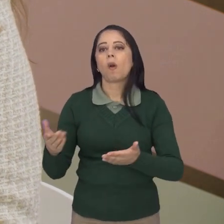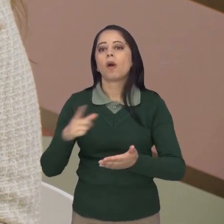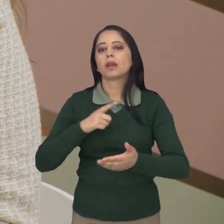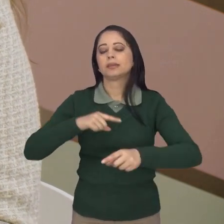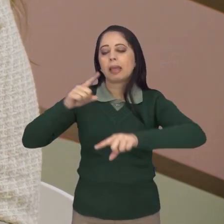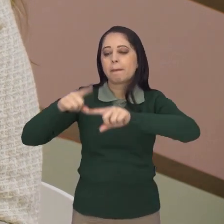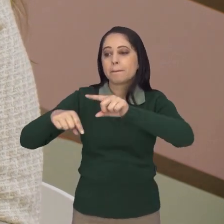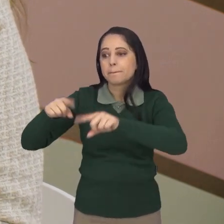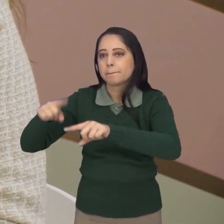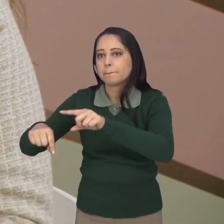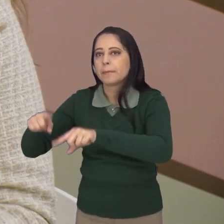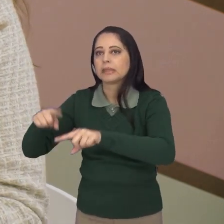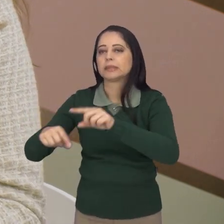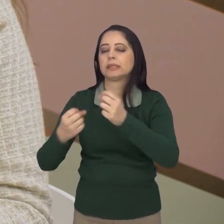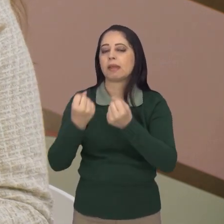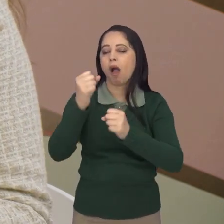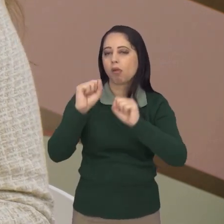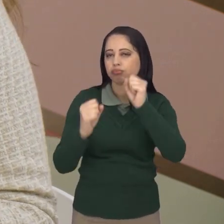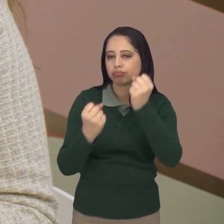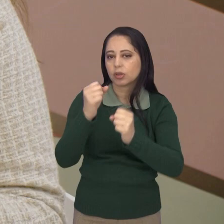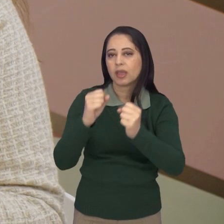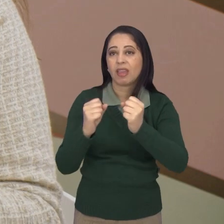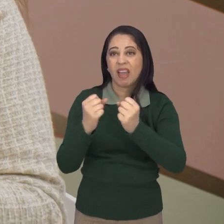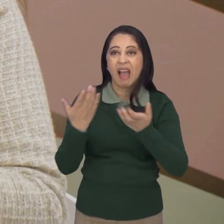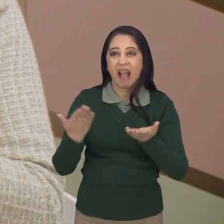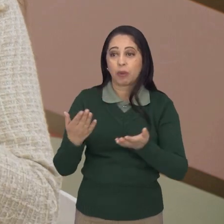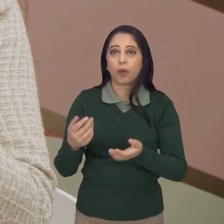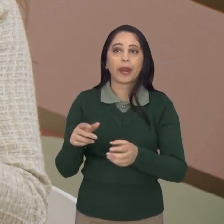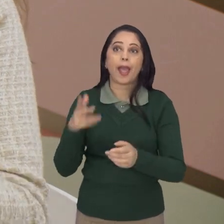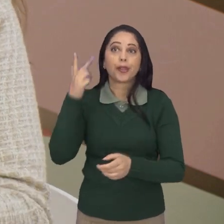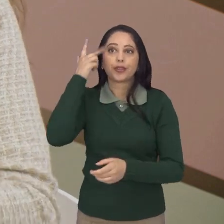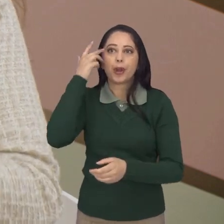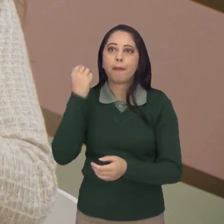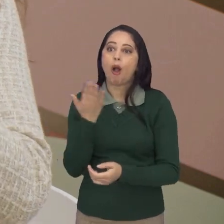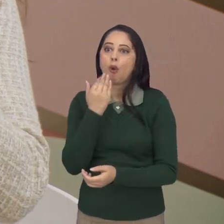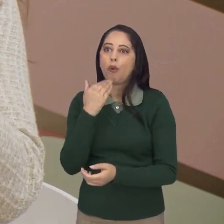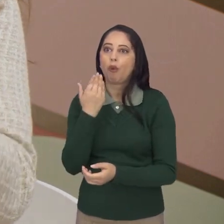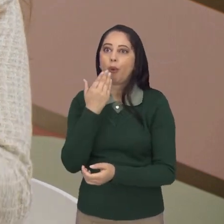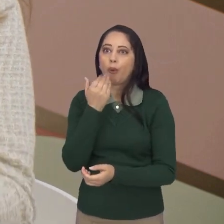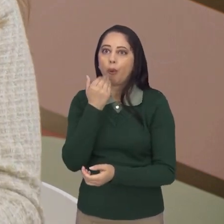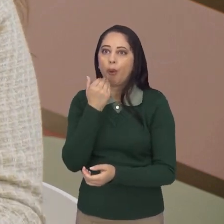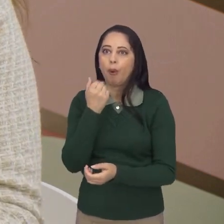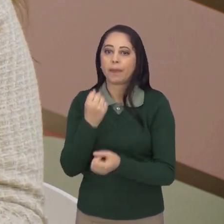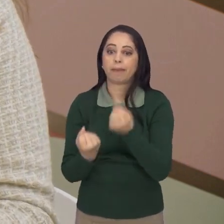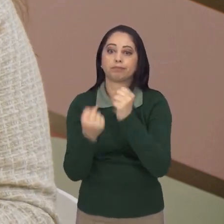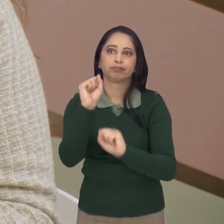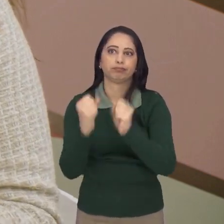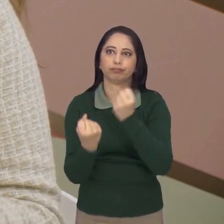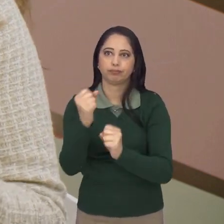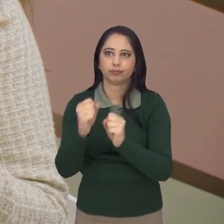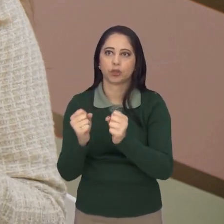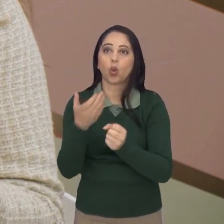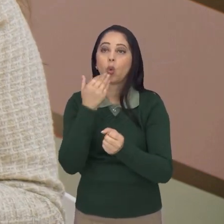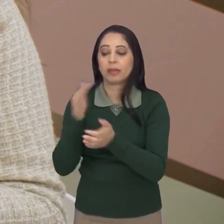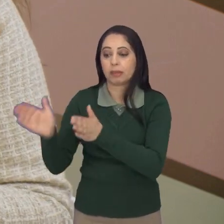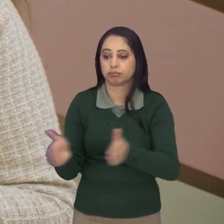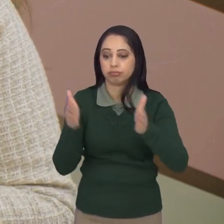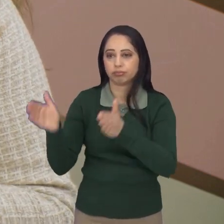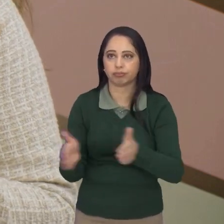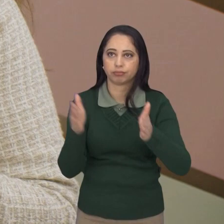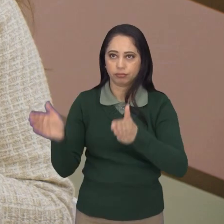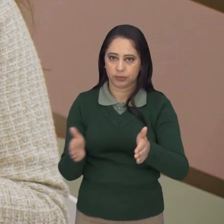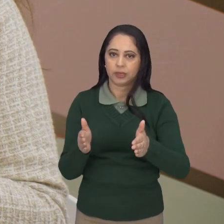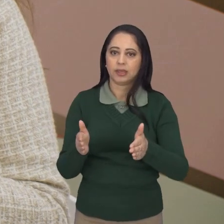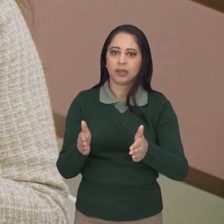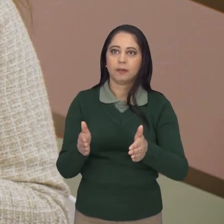alimentícia, né? Então a gente tem uma vida mais corrida, a gente come alimentos mais processados, ultraprocessados,